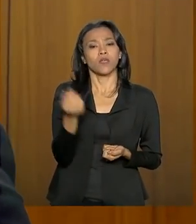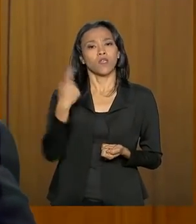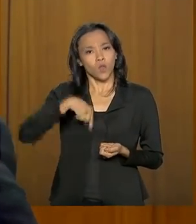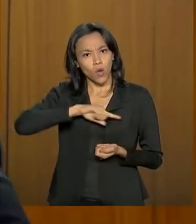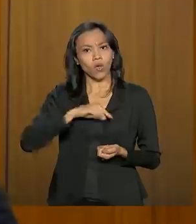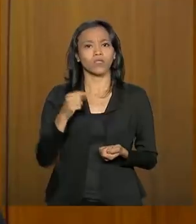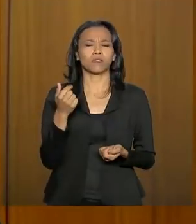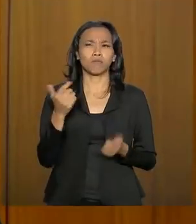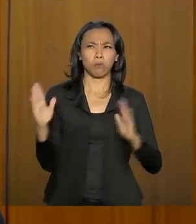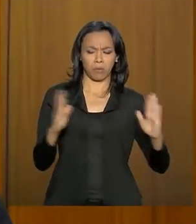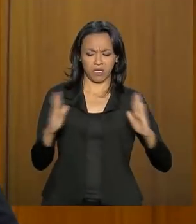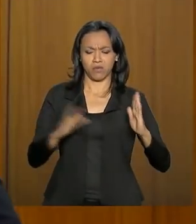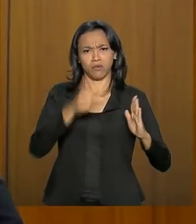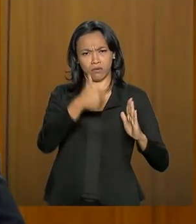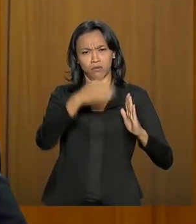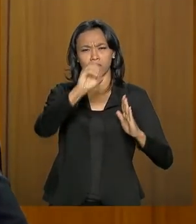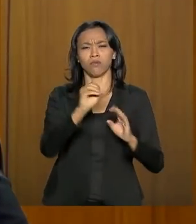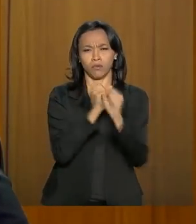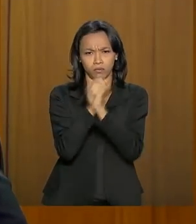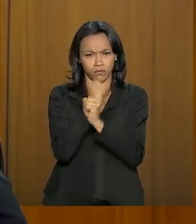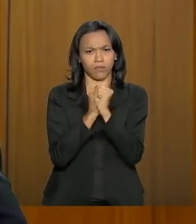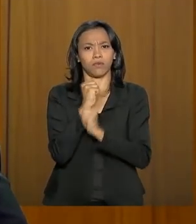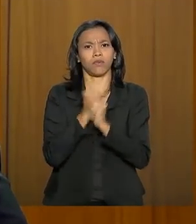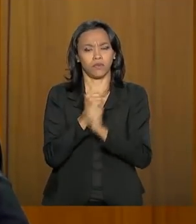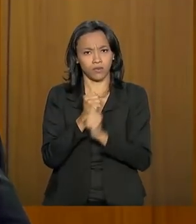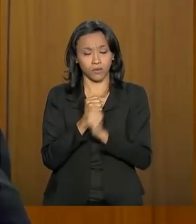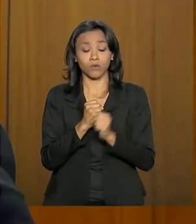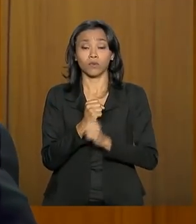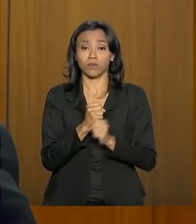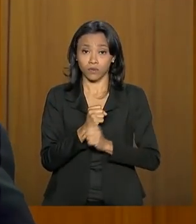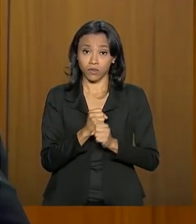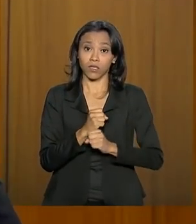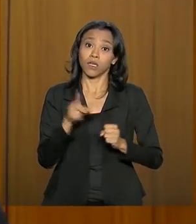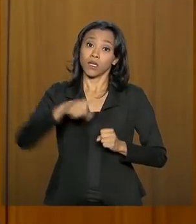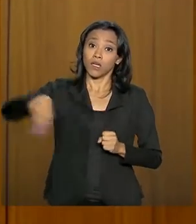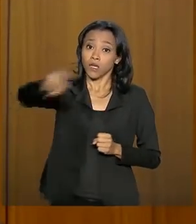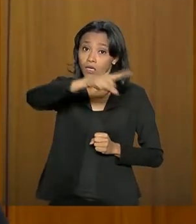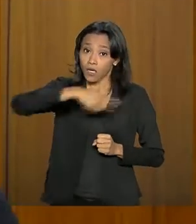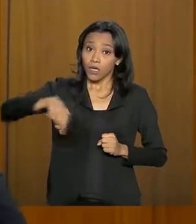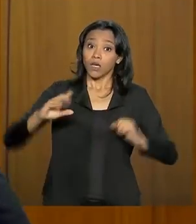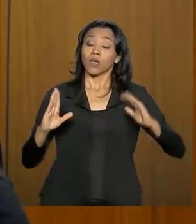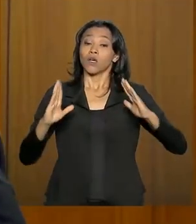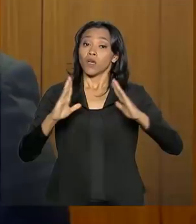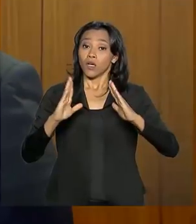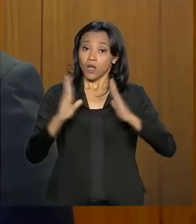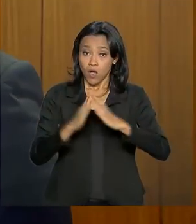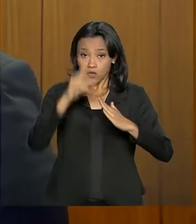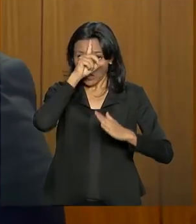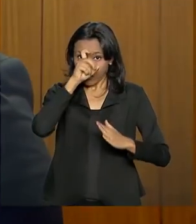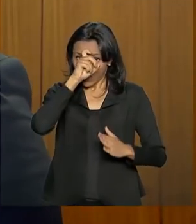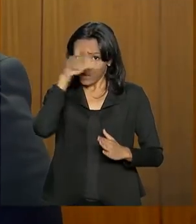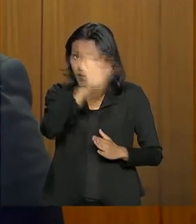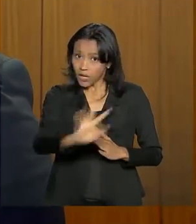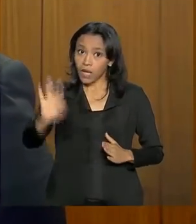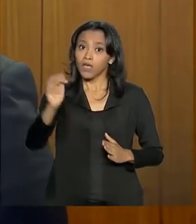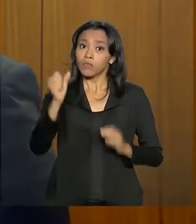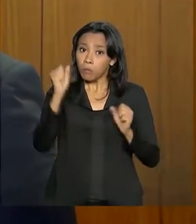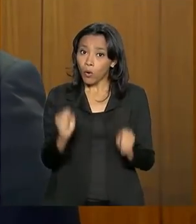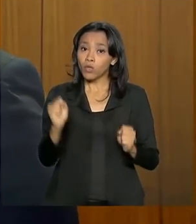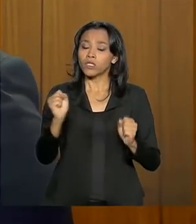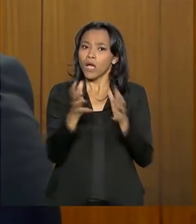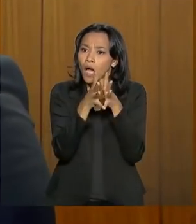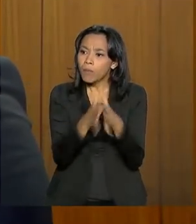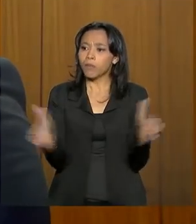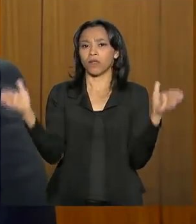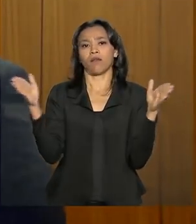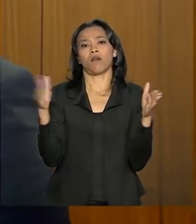concluir que em 10 anos A rede federal no Rio de Janeiro poderia dobrar de tamanho Nós acreditamos que essa economia